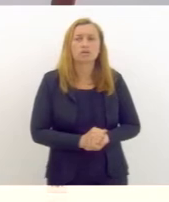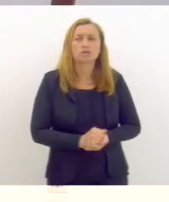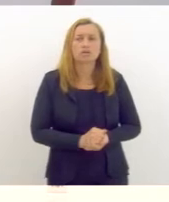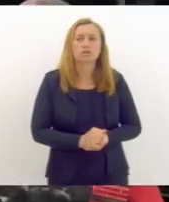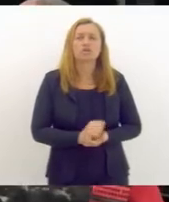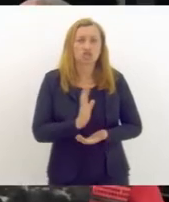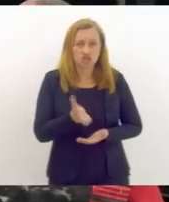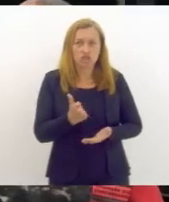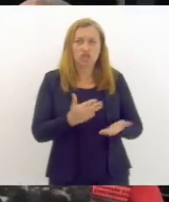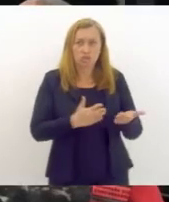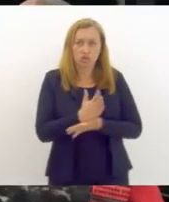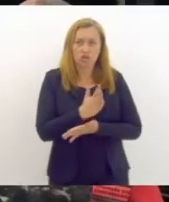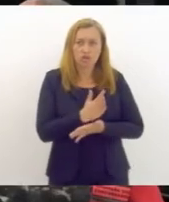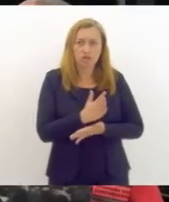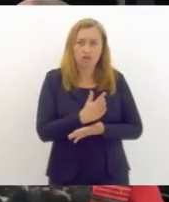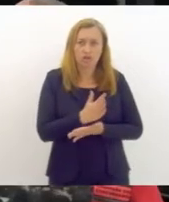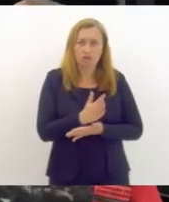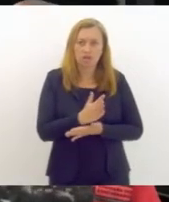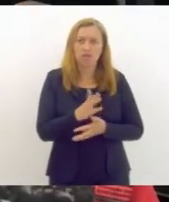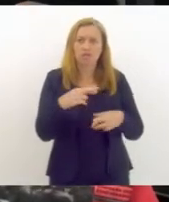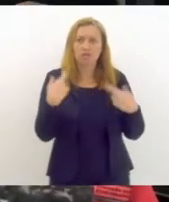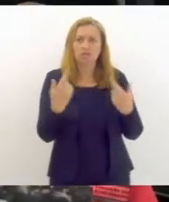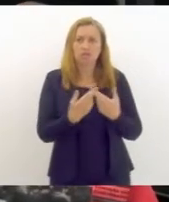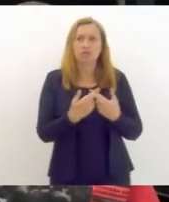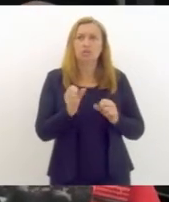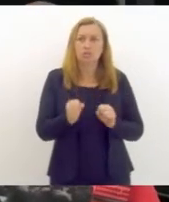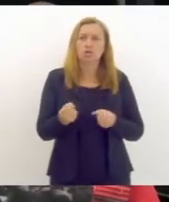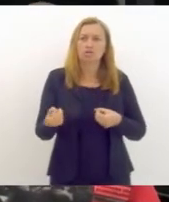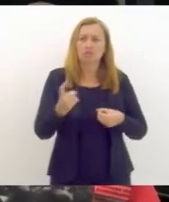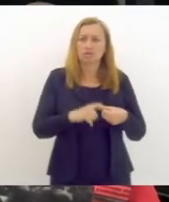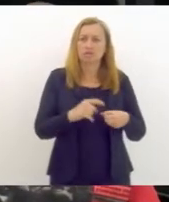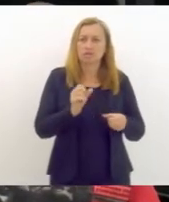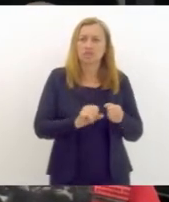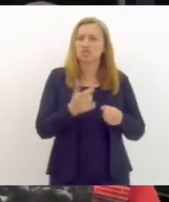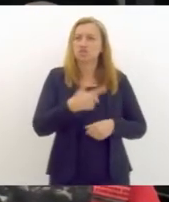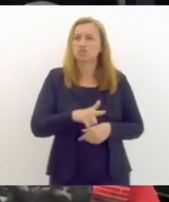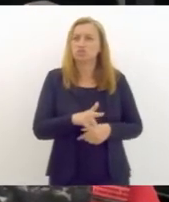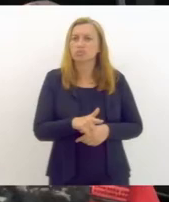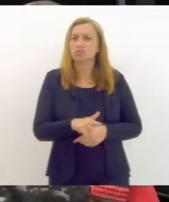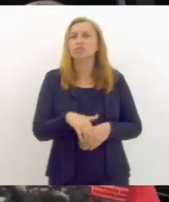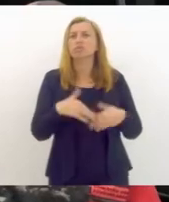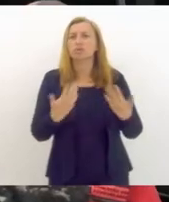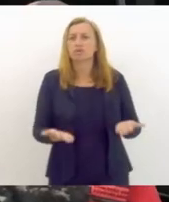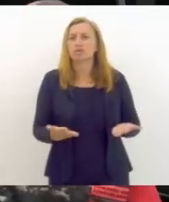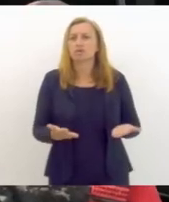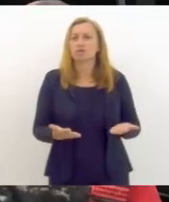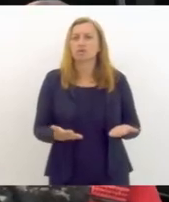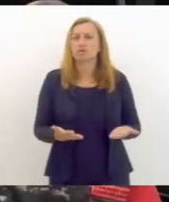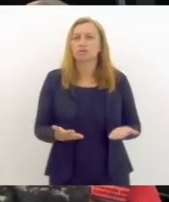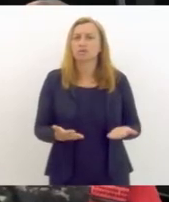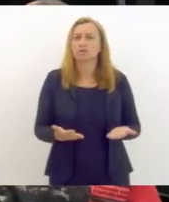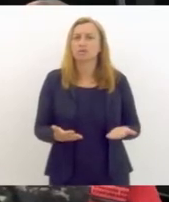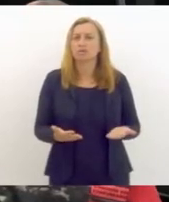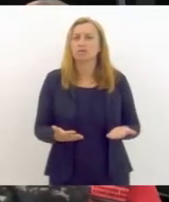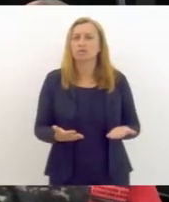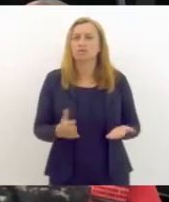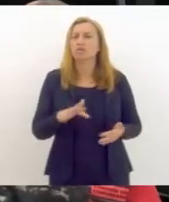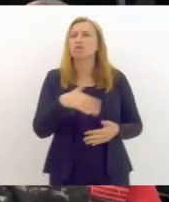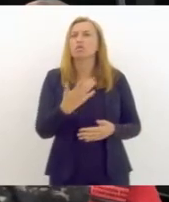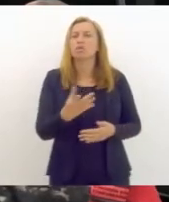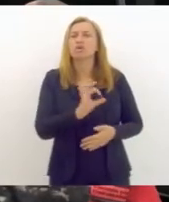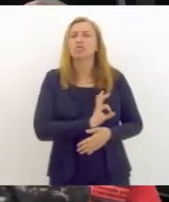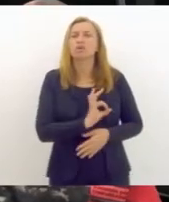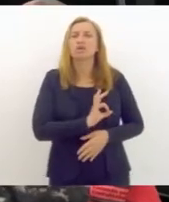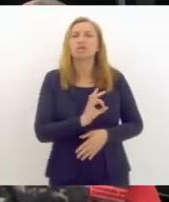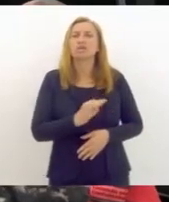já tá aprovado essa realização dessa audiência a gente pode refazer então quando é que vai ser o da